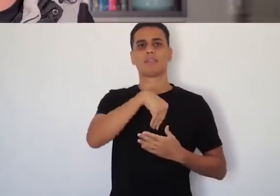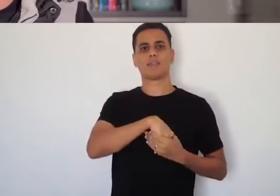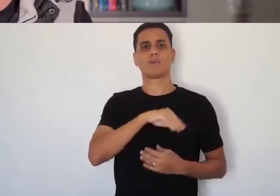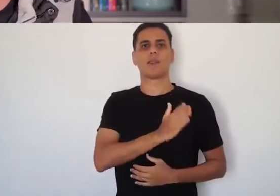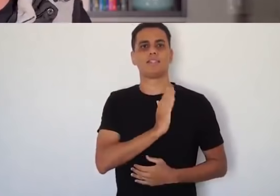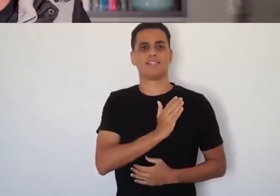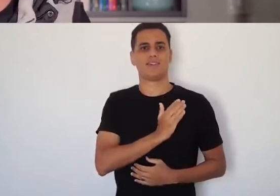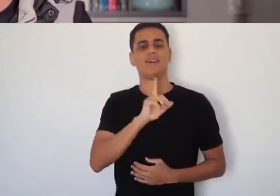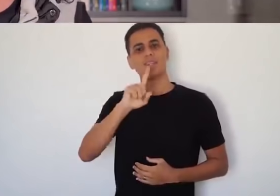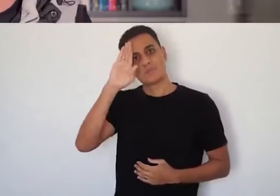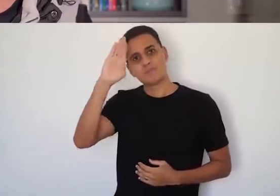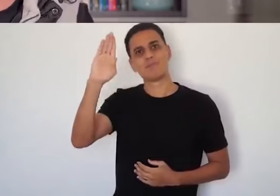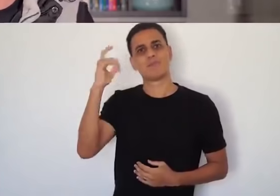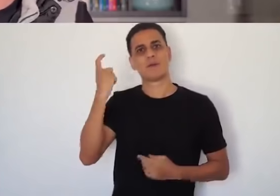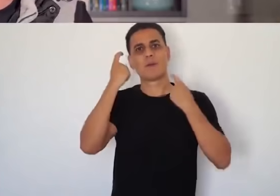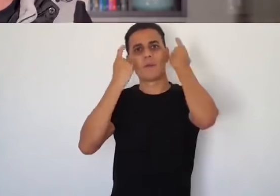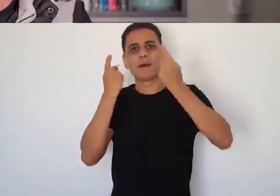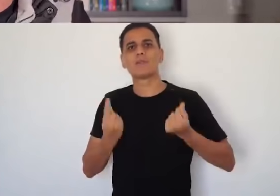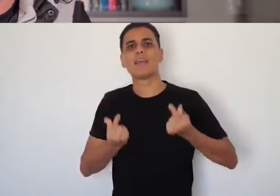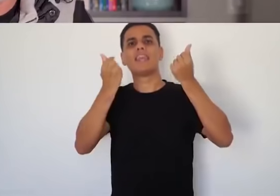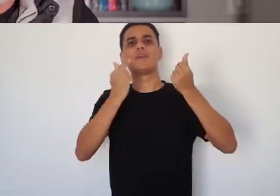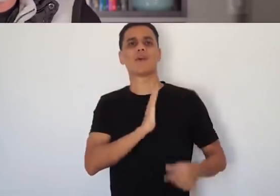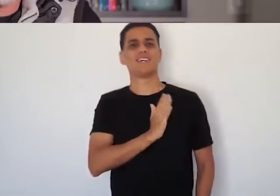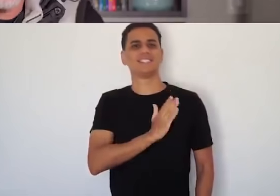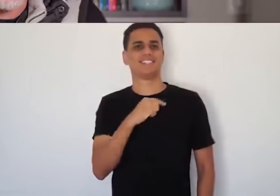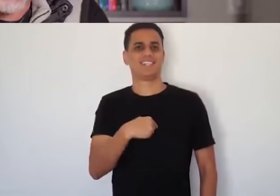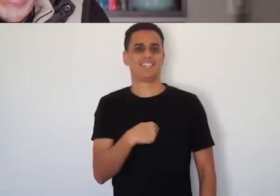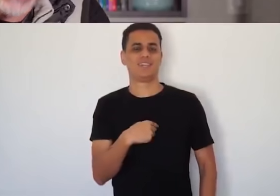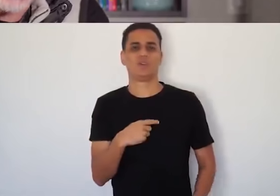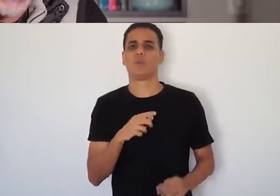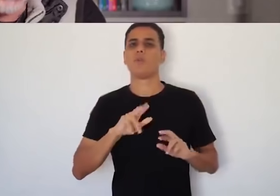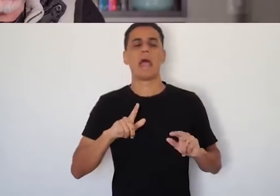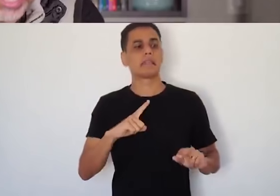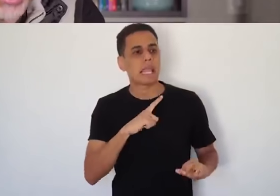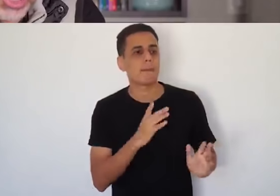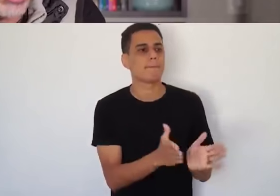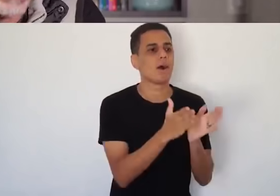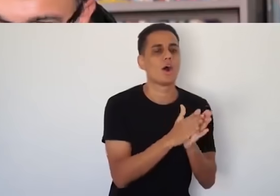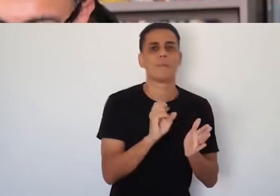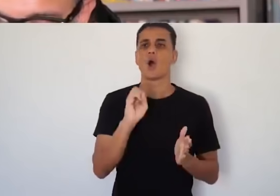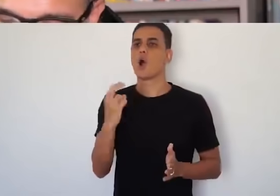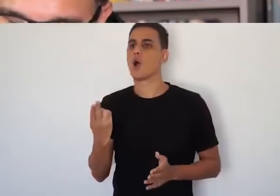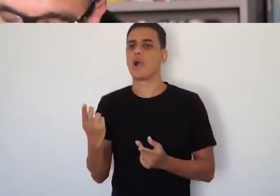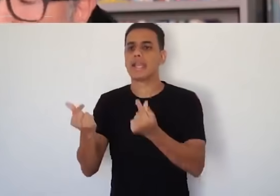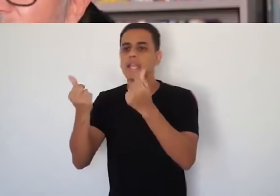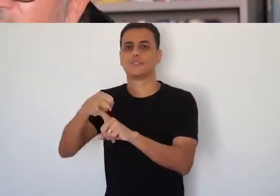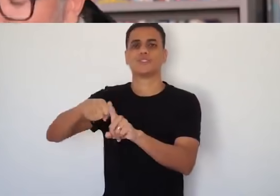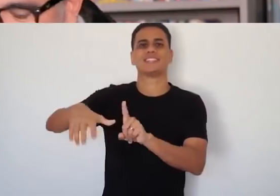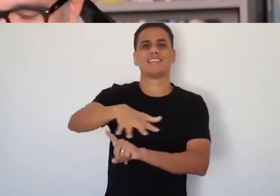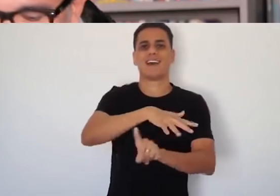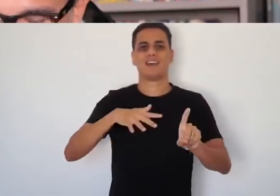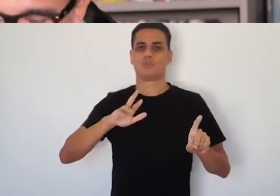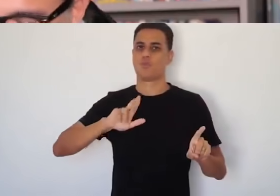simplesmente socorrer o necessitado, embora envolva isso, tem muito mais do que isso. Por exemplo, no capítulo